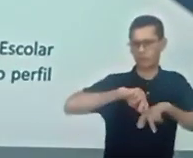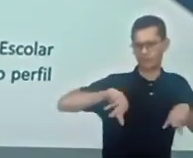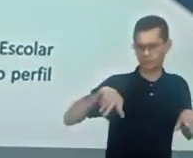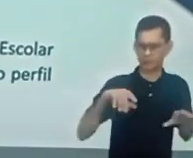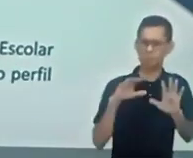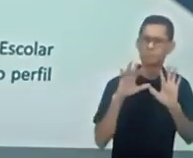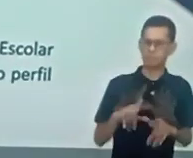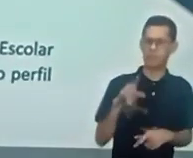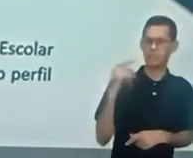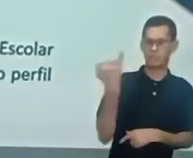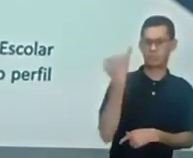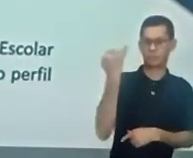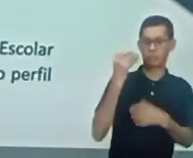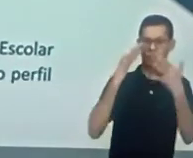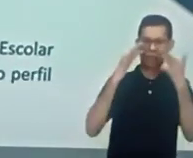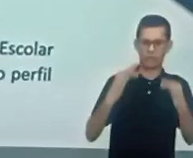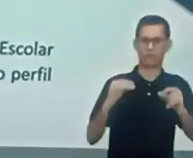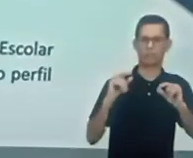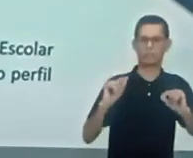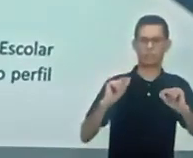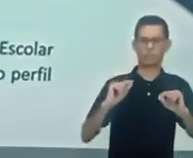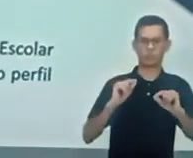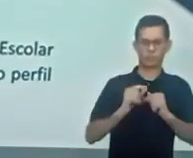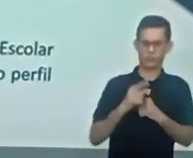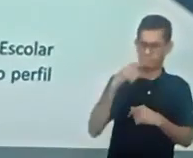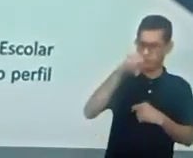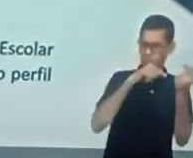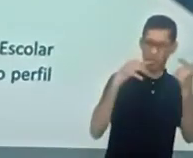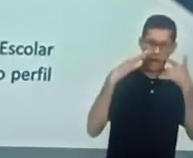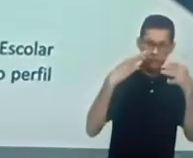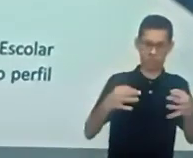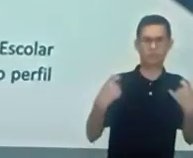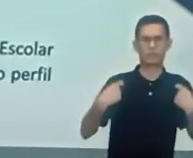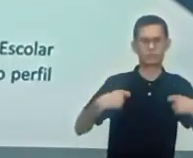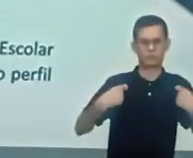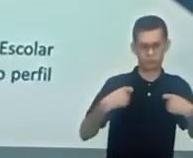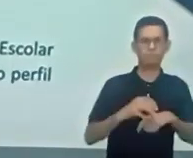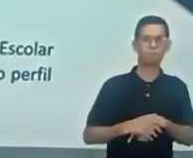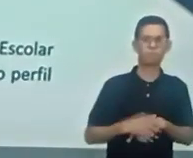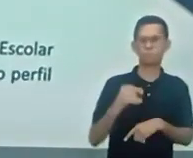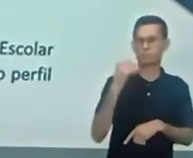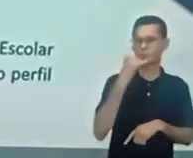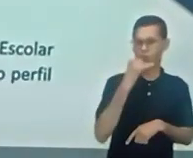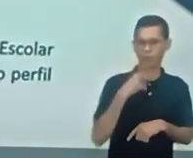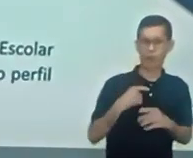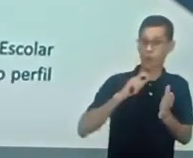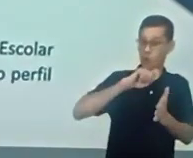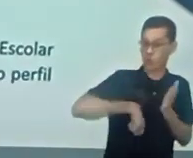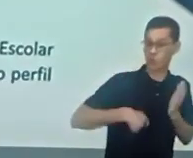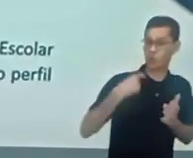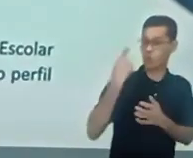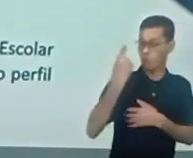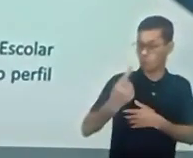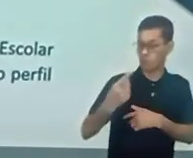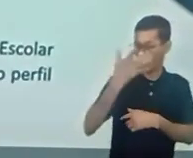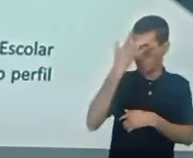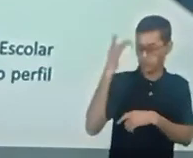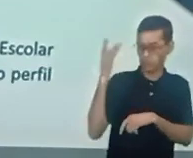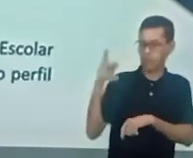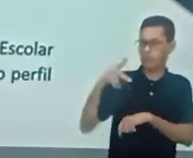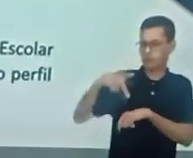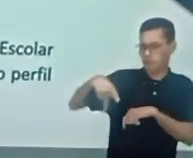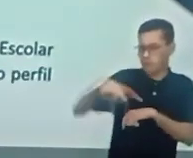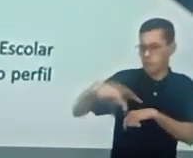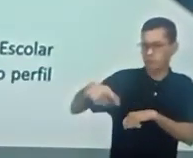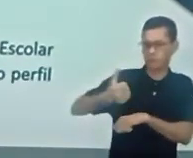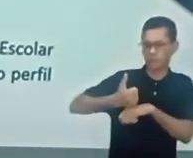um ponto de atenção. Vocês precisam ter muita atenção. É uma inscrição por vínculo. Se é